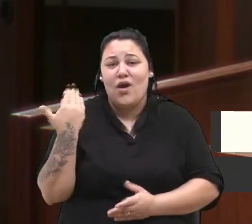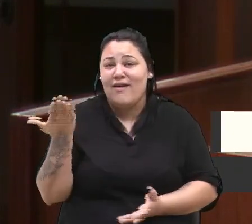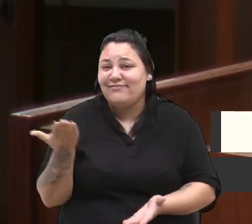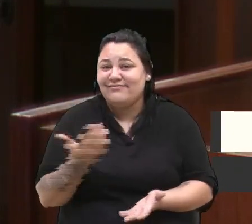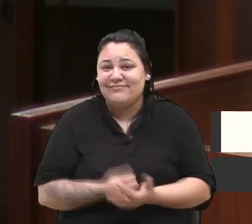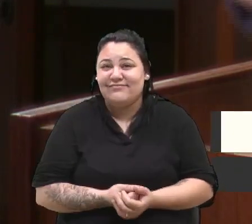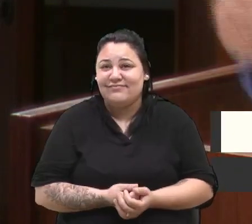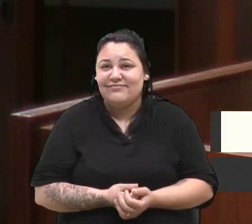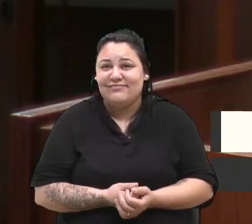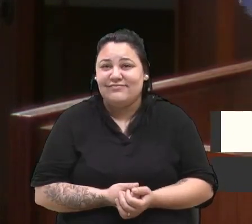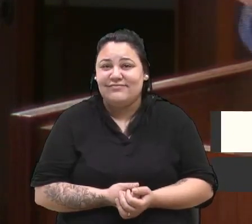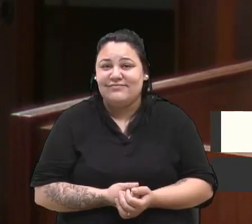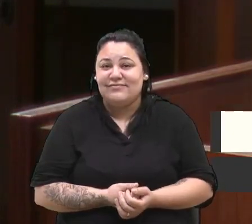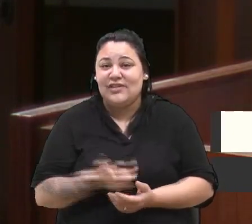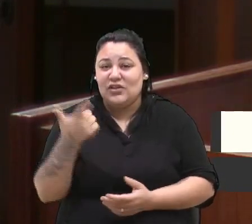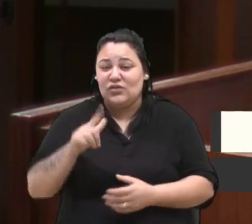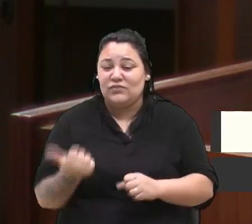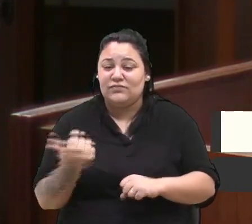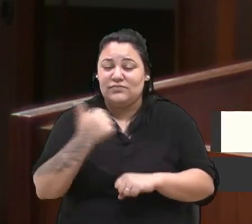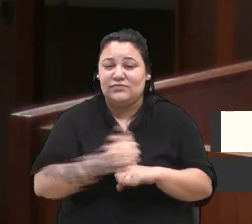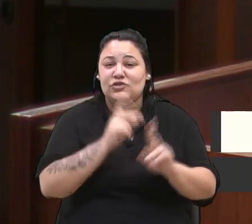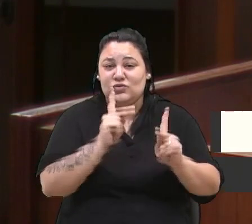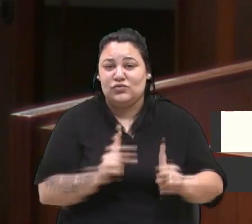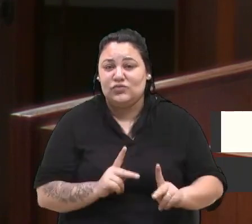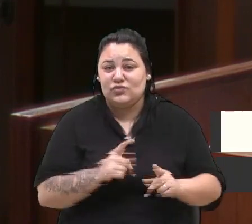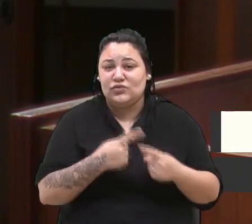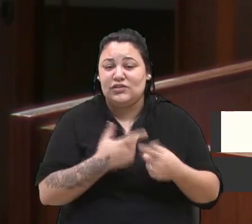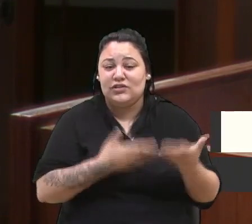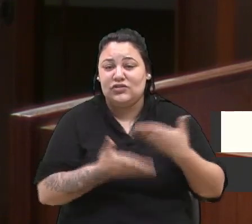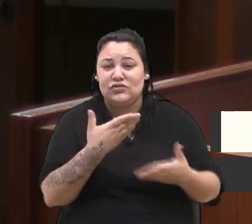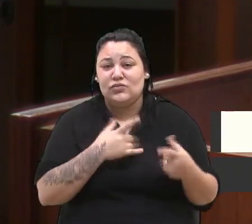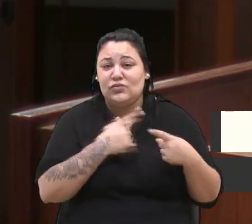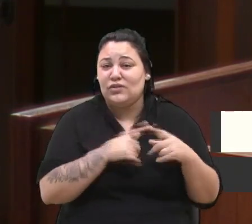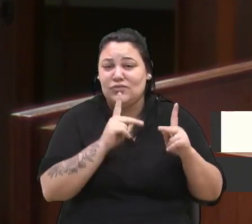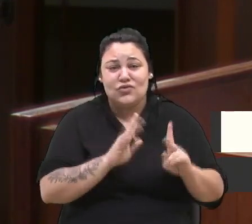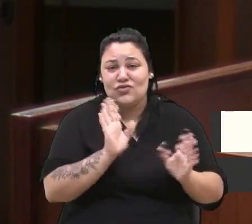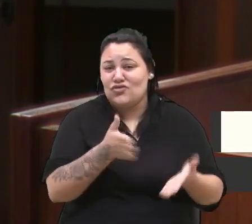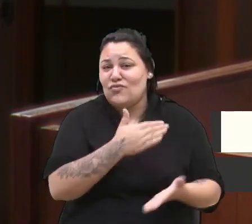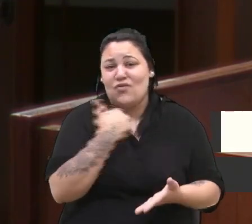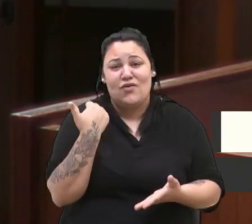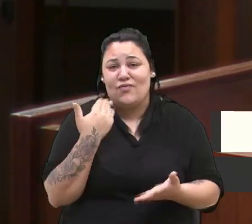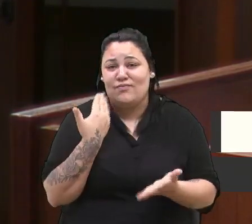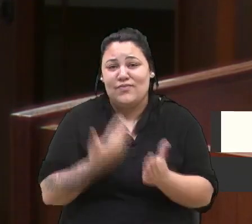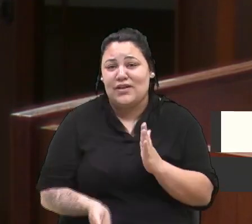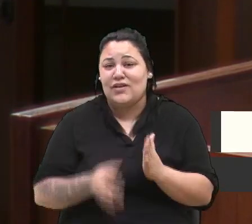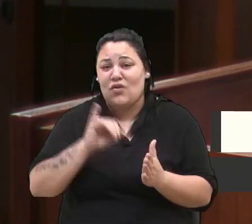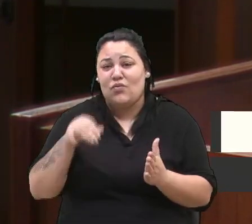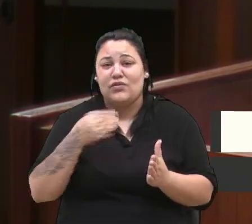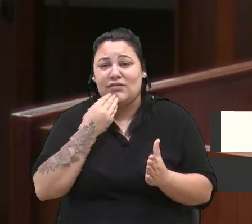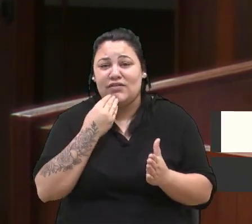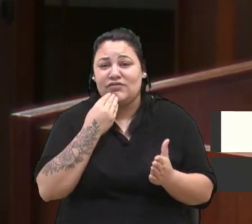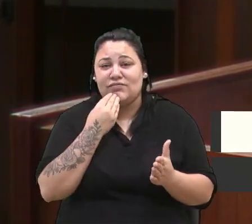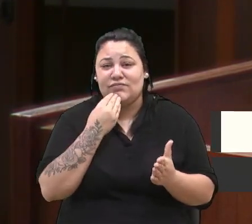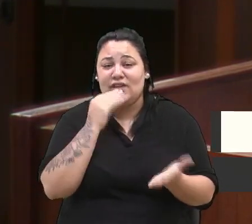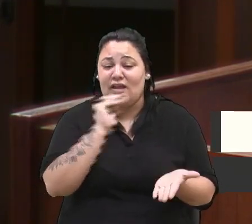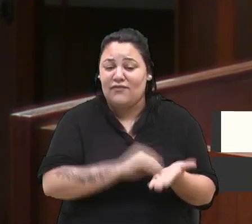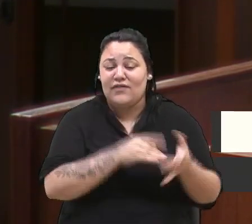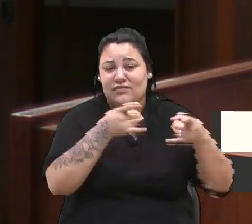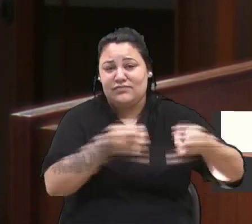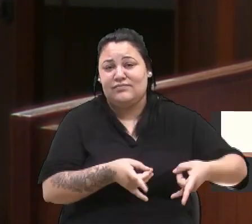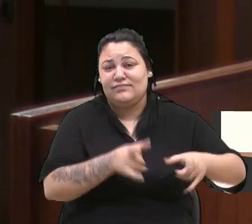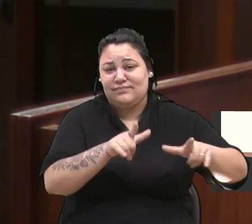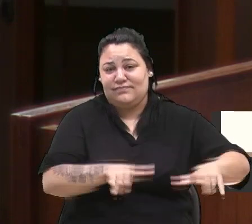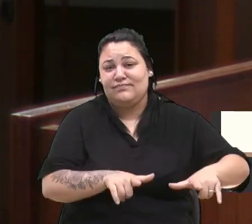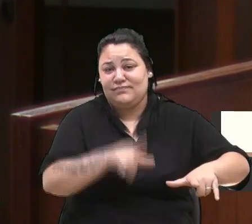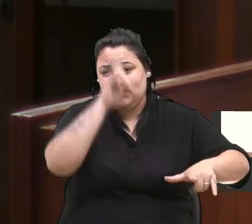vez e outra pessoa será atendida, porque ela já perdeu a oportunidade pela falta de leitos. Então, a